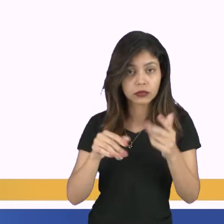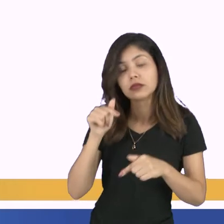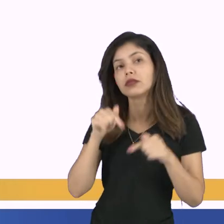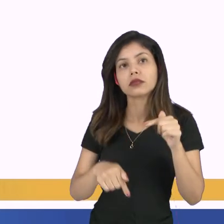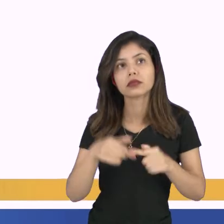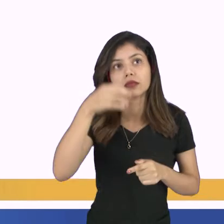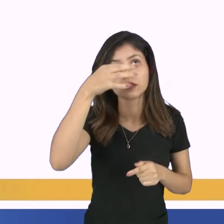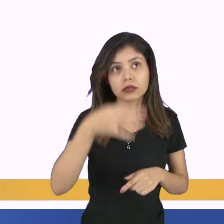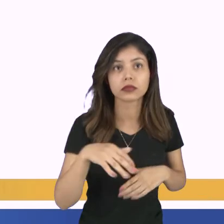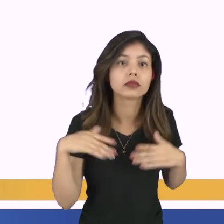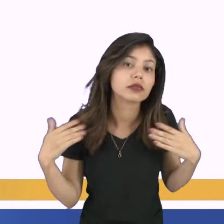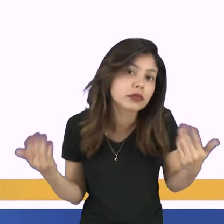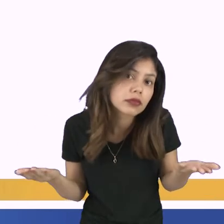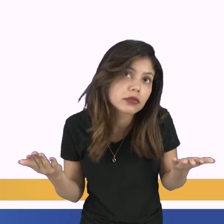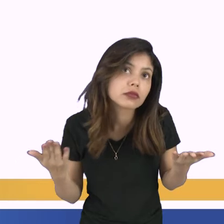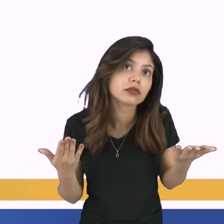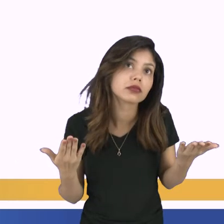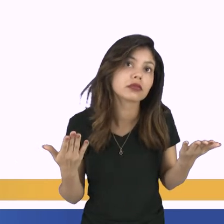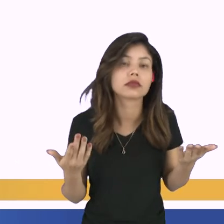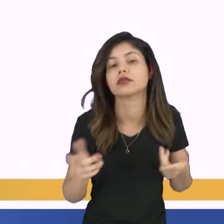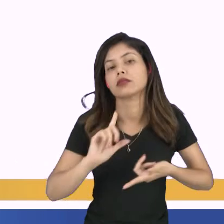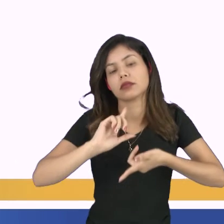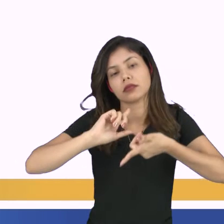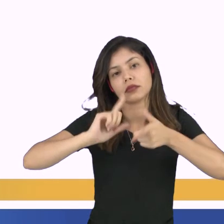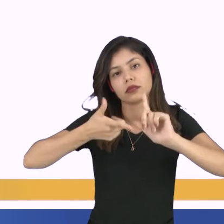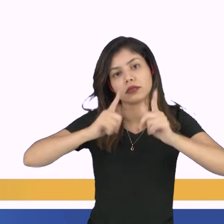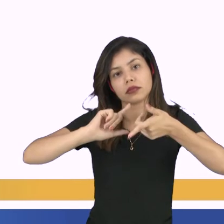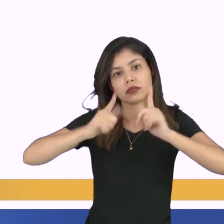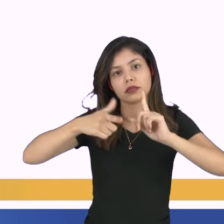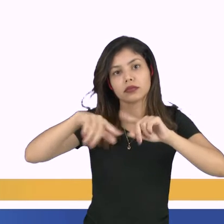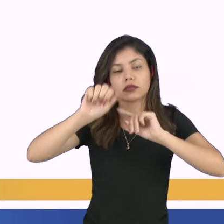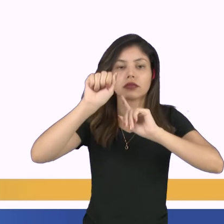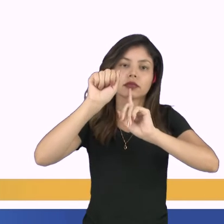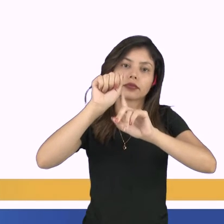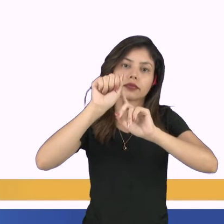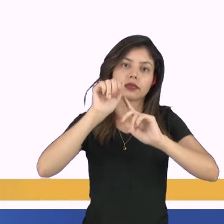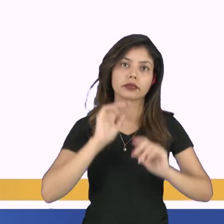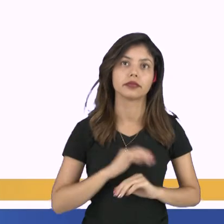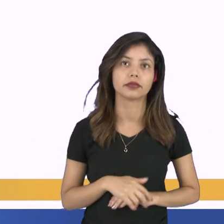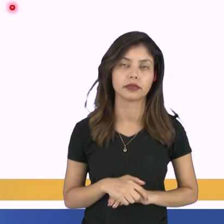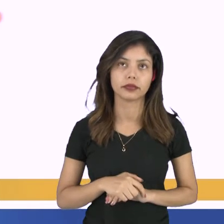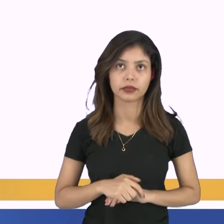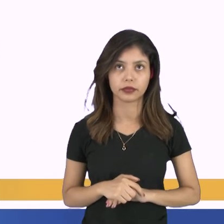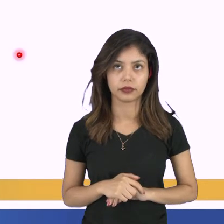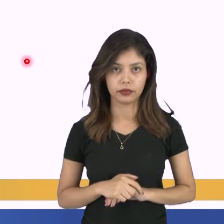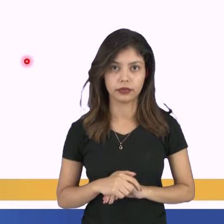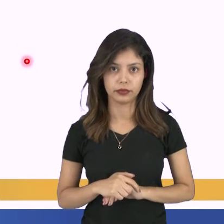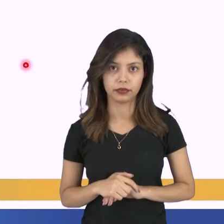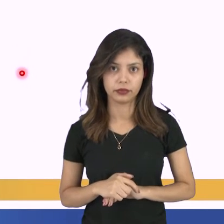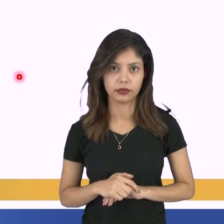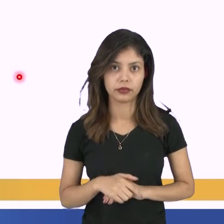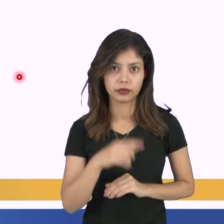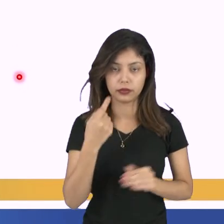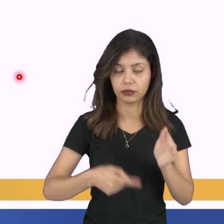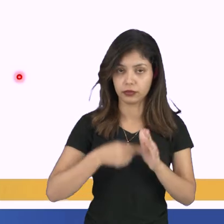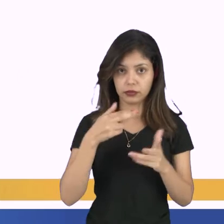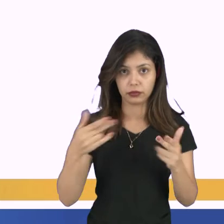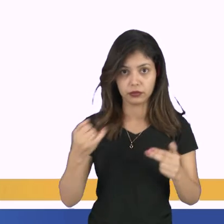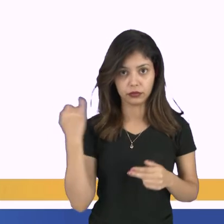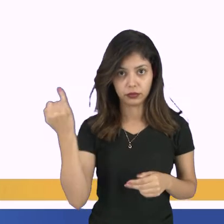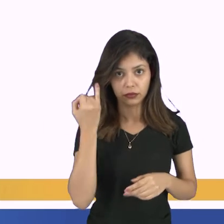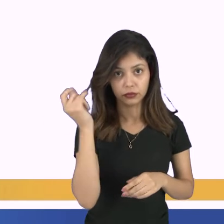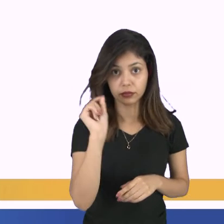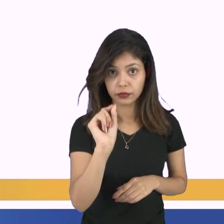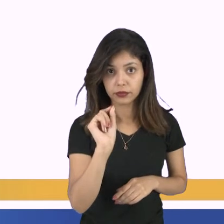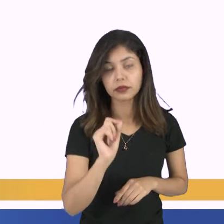Então, a alternativa correta que corresponde a essa distribuição é a letra A, ok? Uma coisa importante,